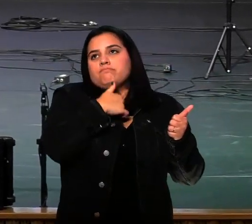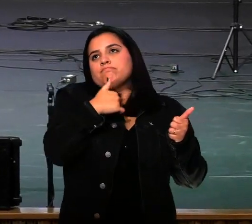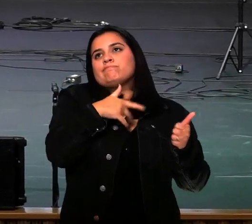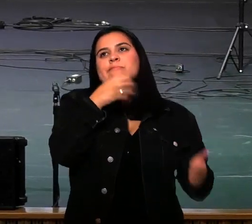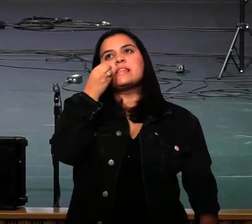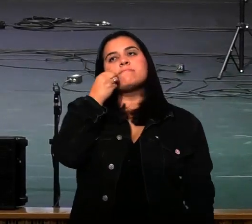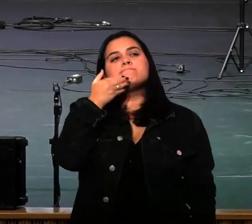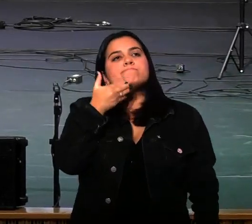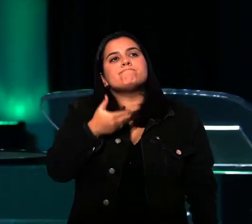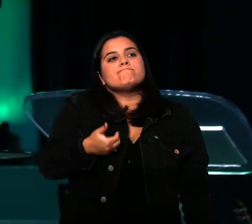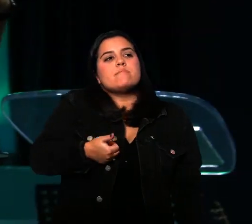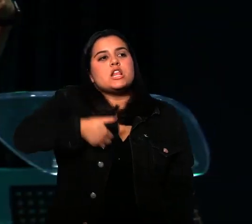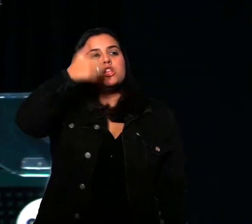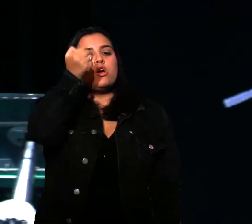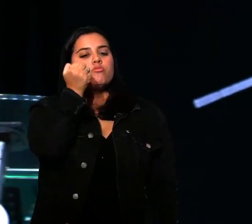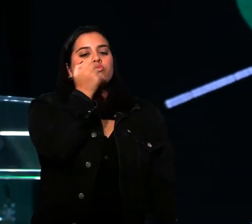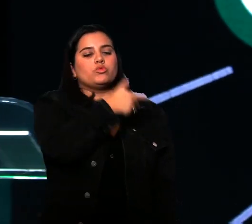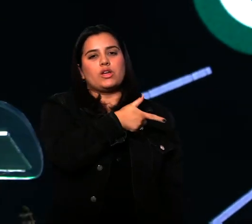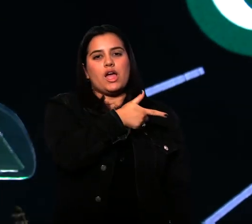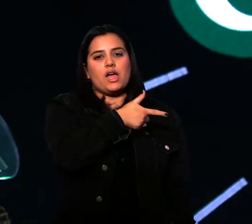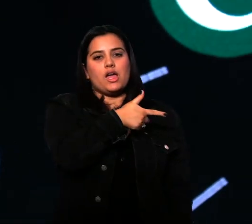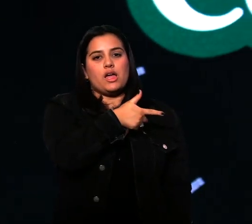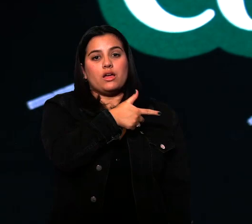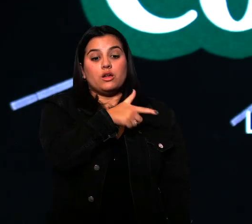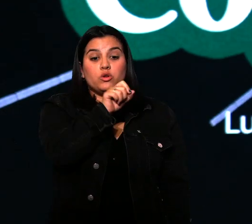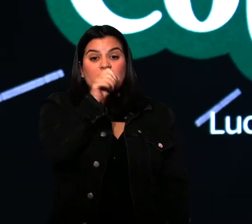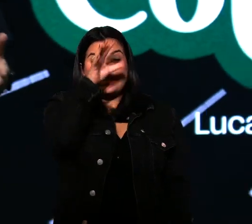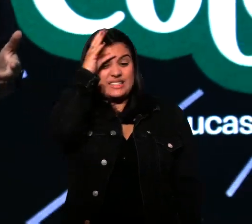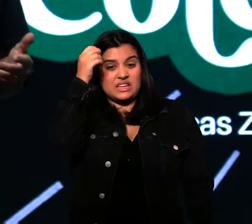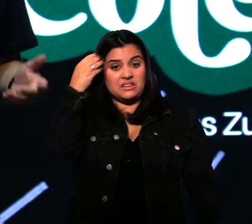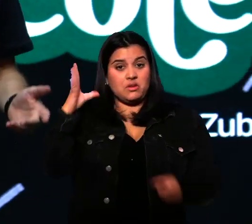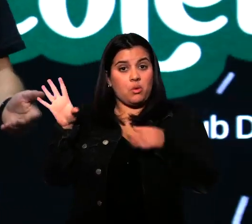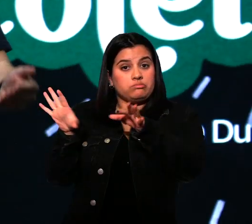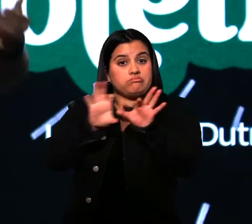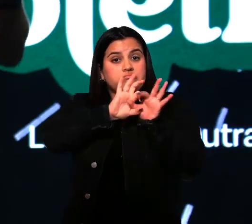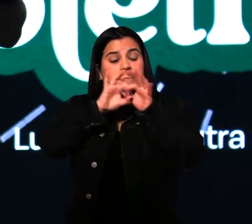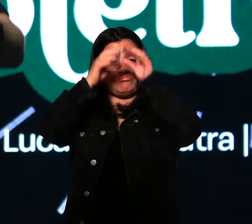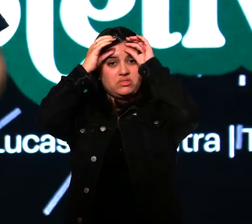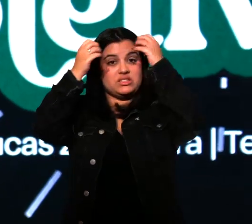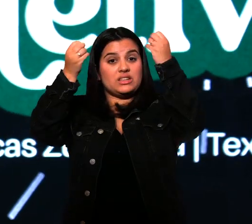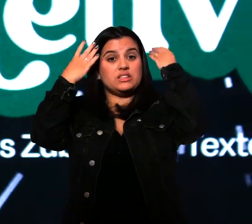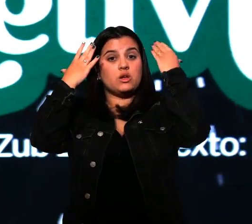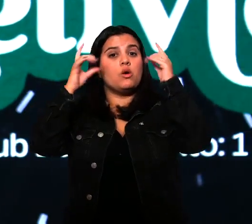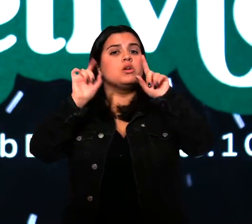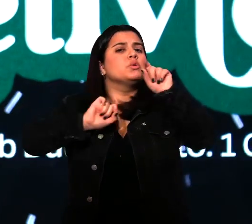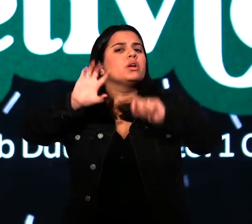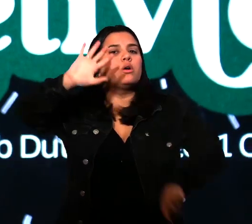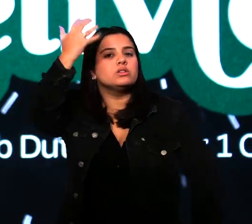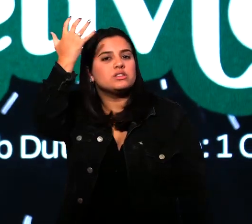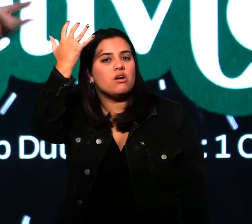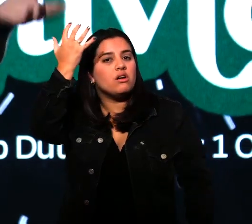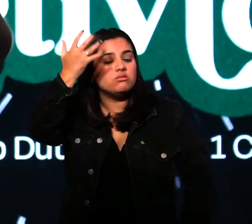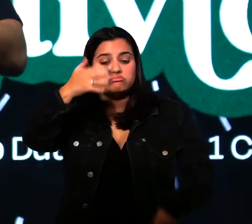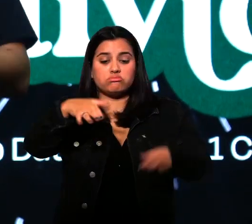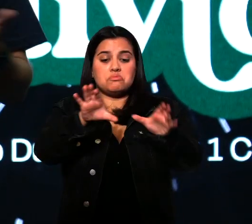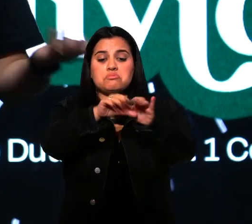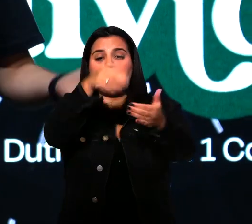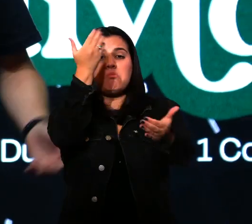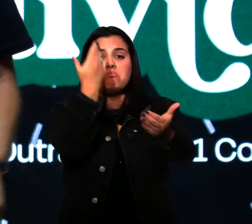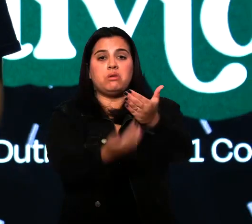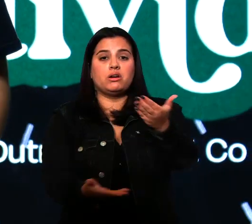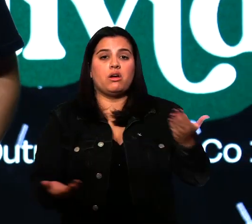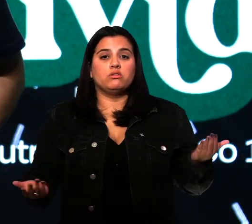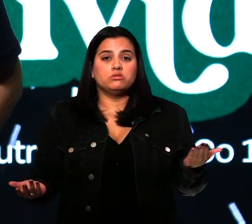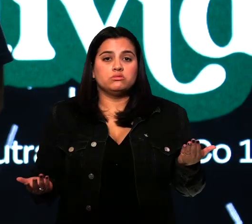e deixaram de brilharem juntas, acabaram fazendo com que o time todo viesse a perder. Falando não só de futebol, mas, por exemplo,